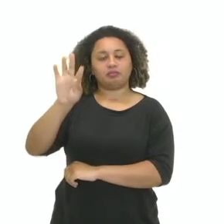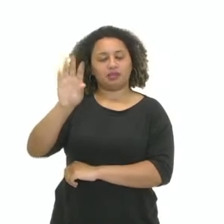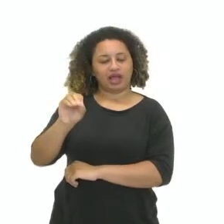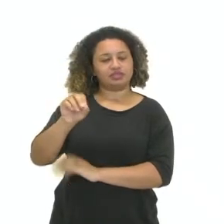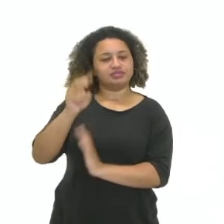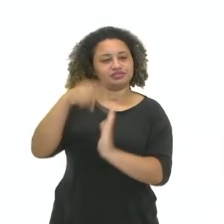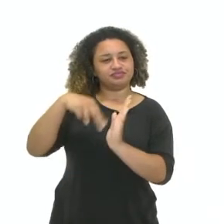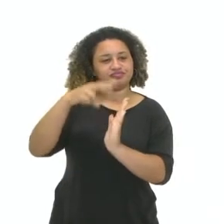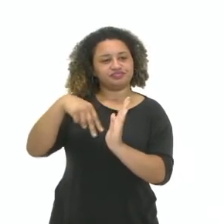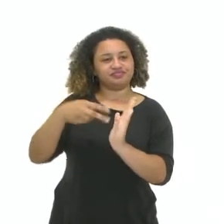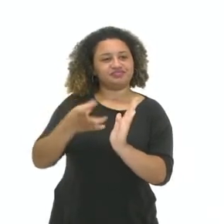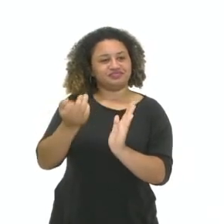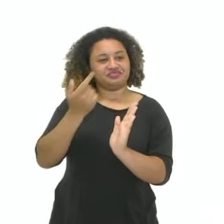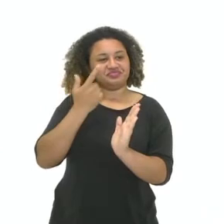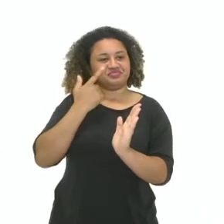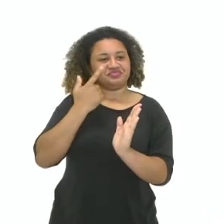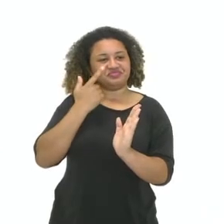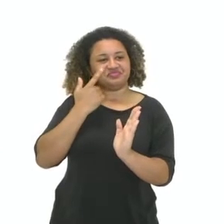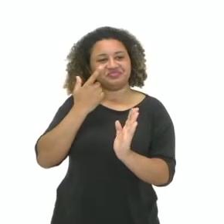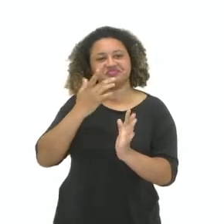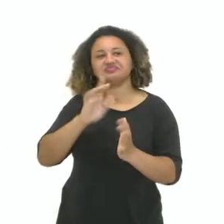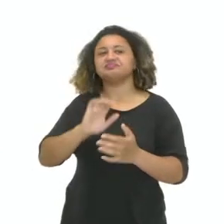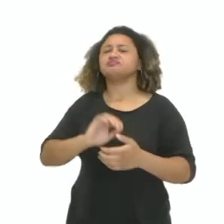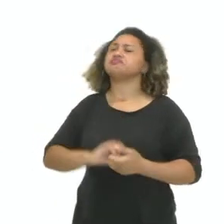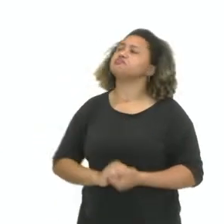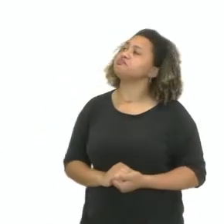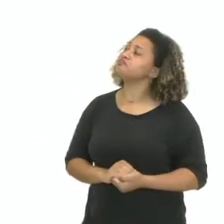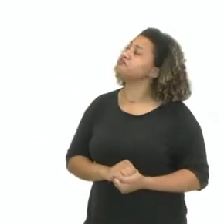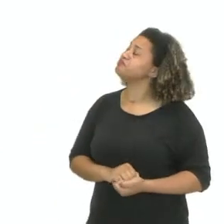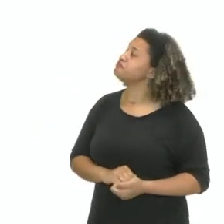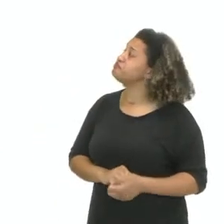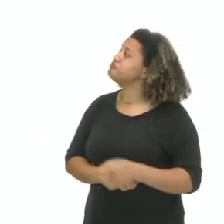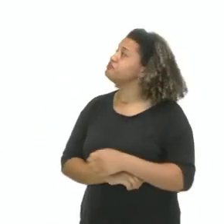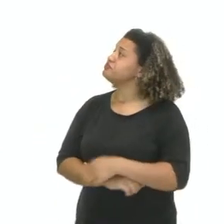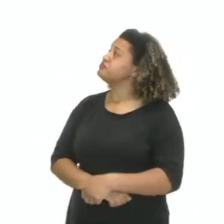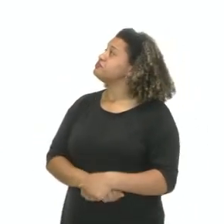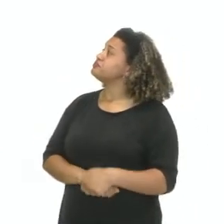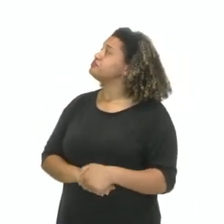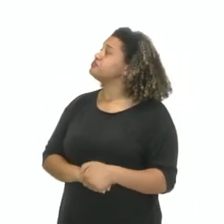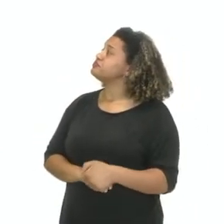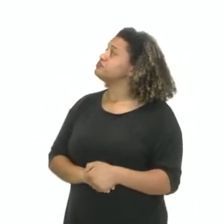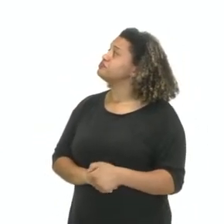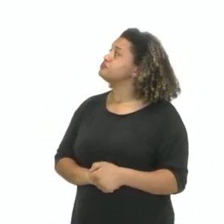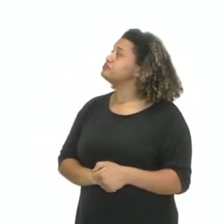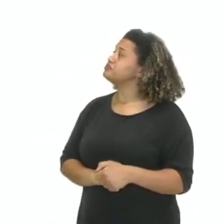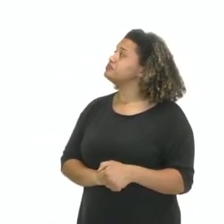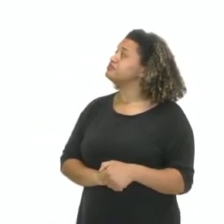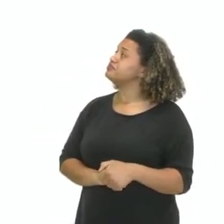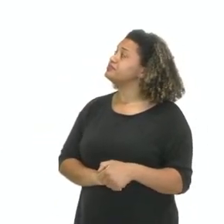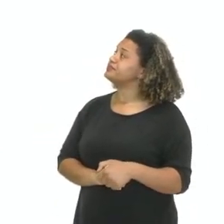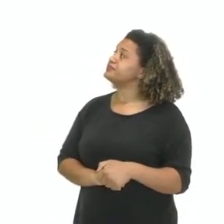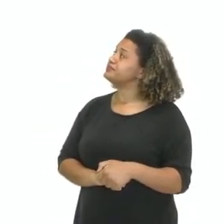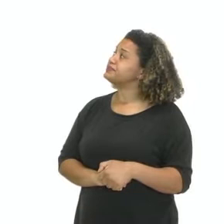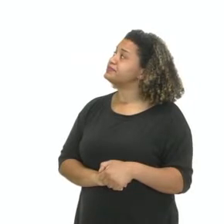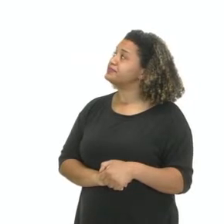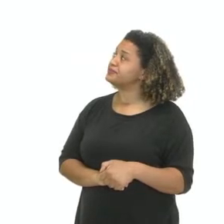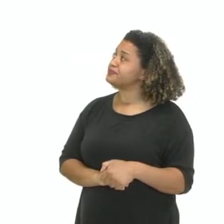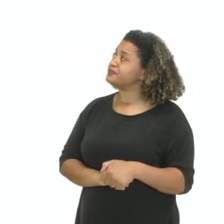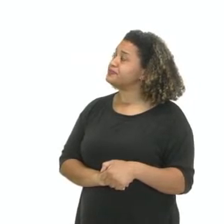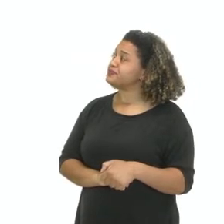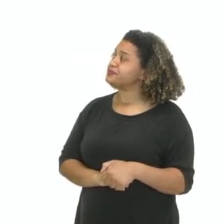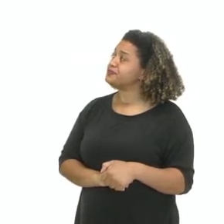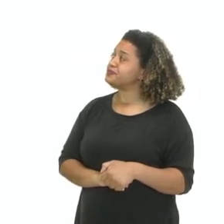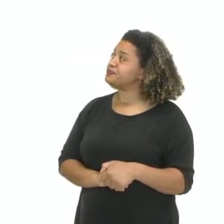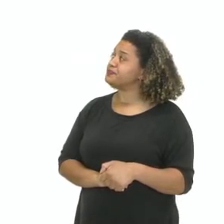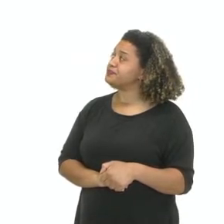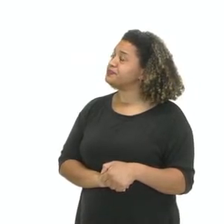Como é feito, um dia de manhã, estando a passear na chácara, pendurou-se-me a ideia no trapézio